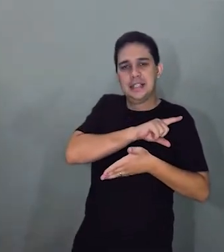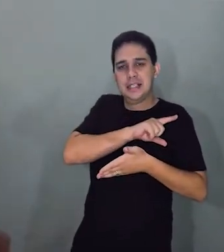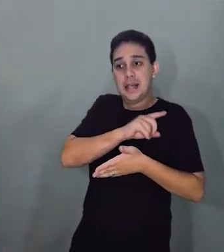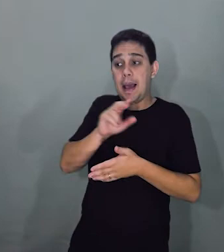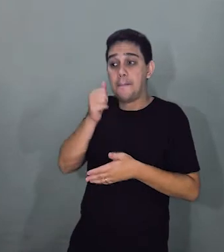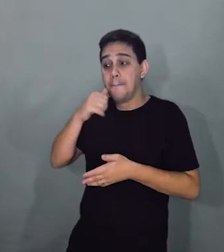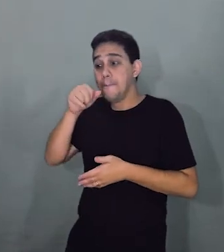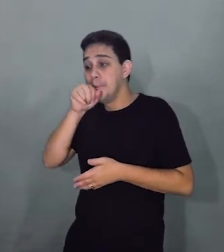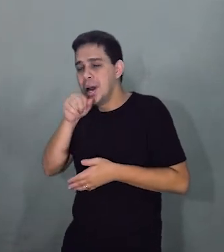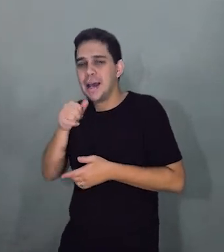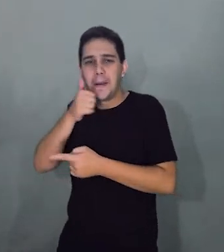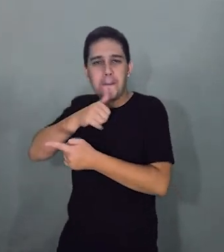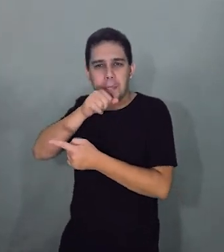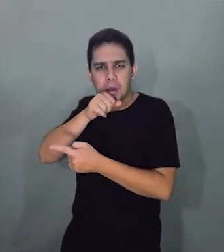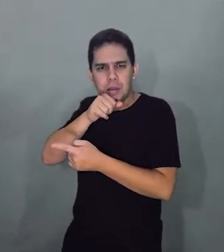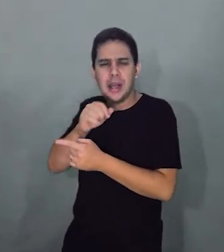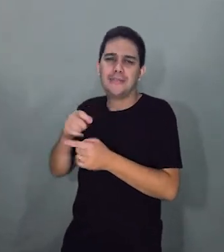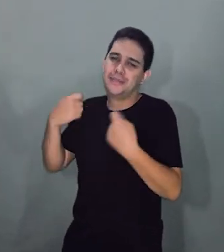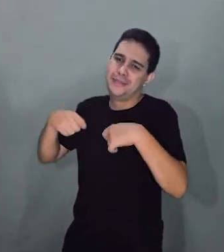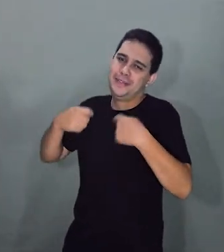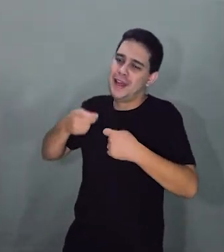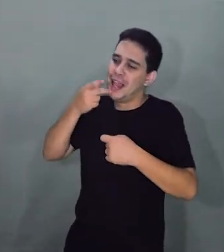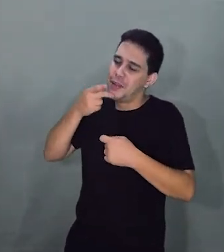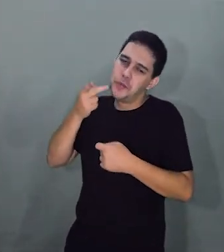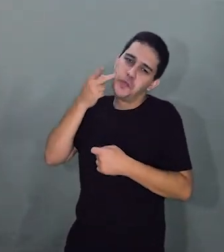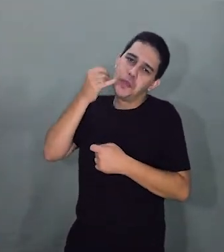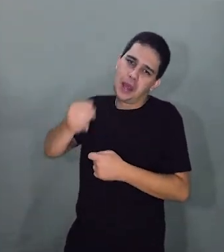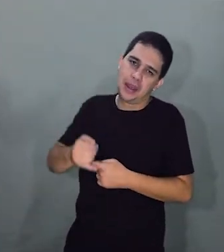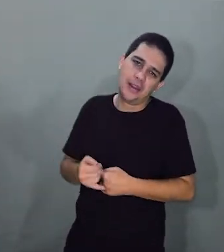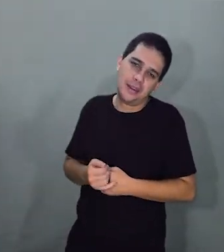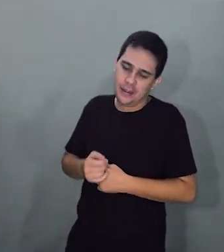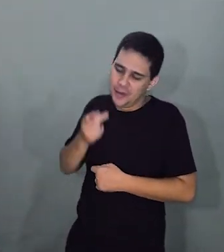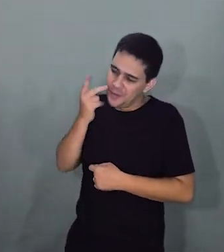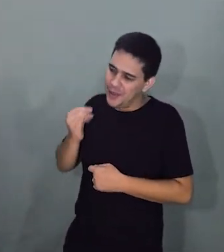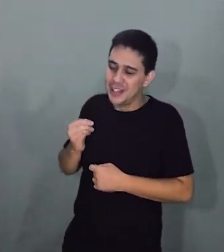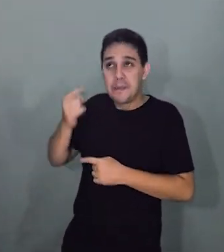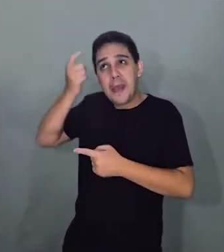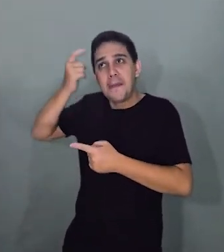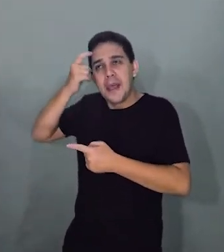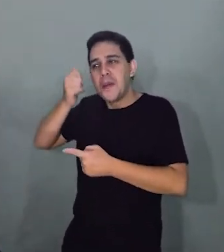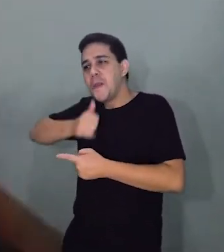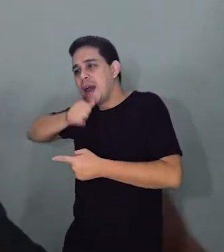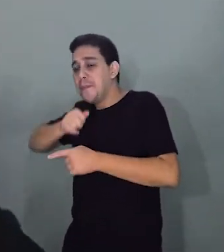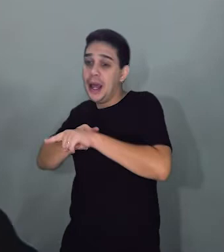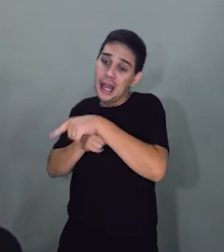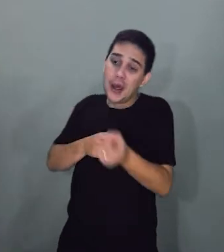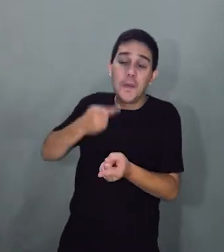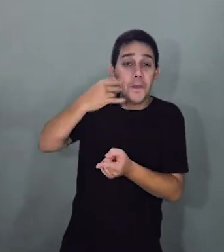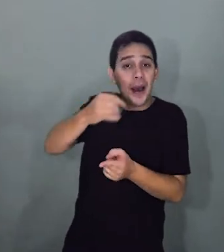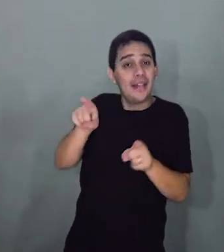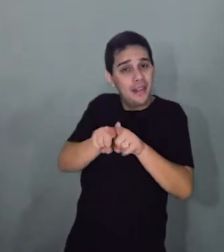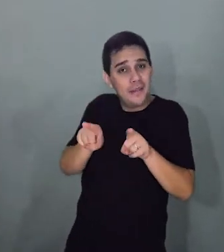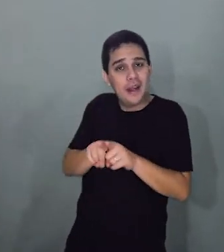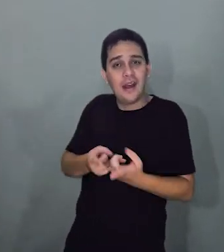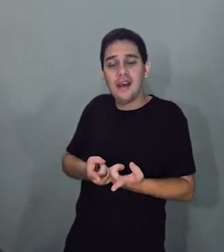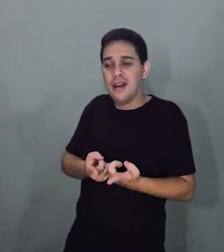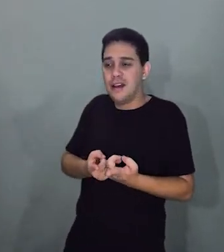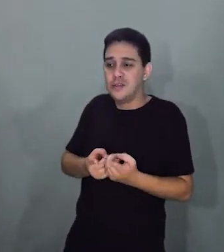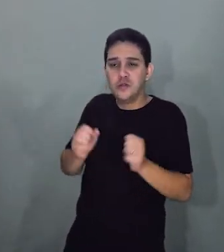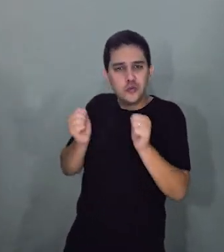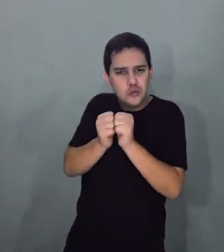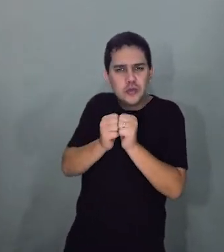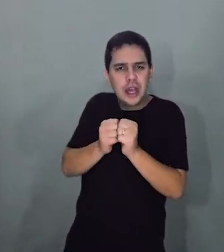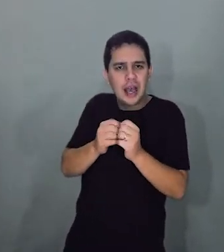vezes a gente só pensa na mãe, mas e o pai também, que esses serviços de saúde, em conjunto com a rede de